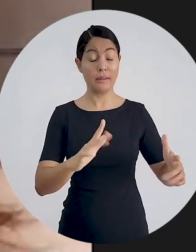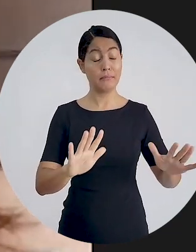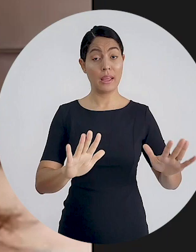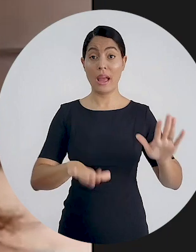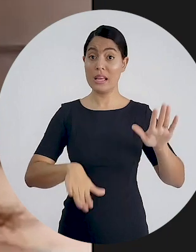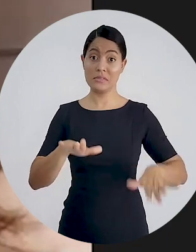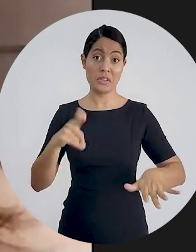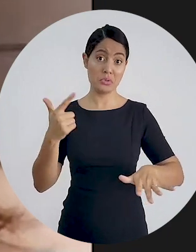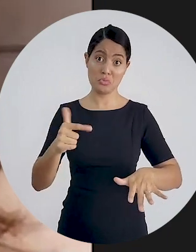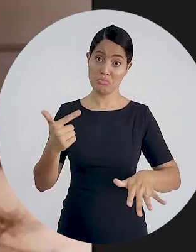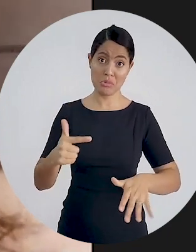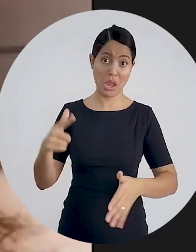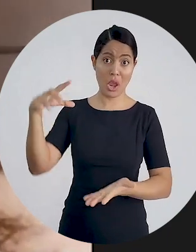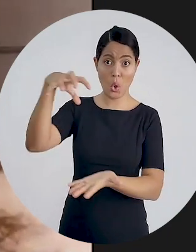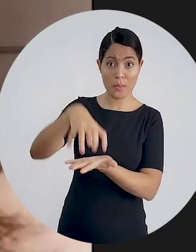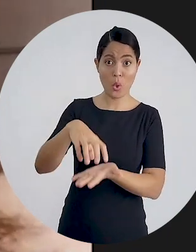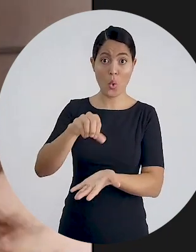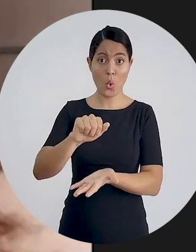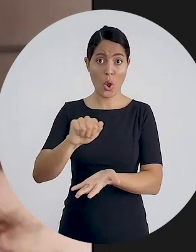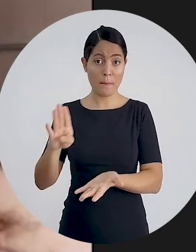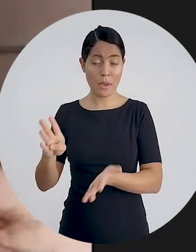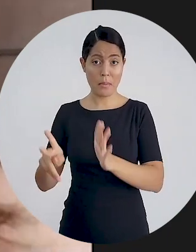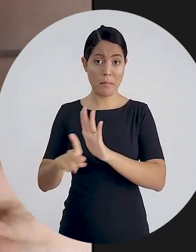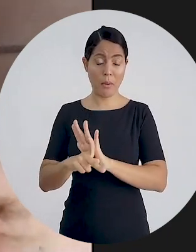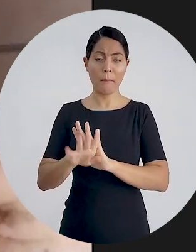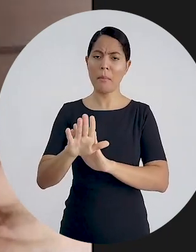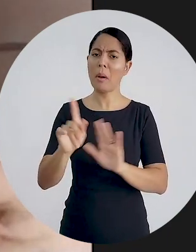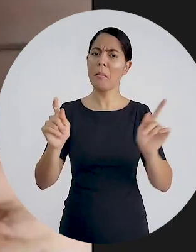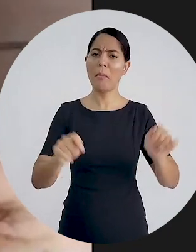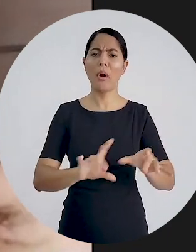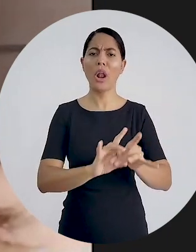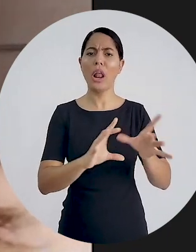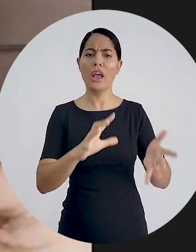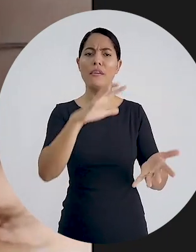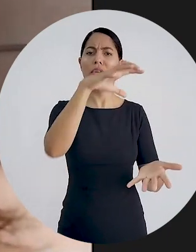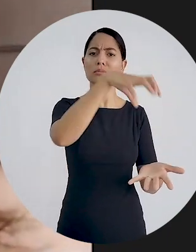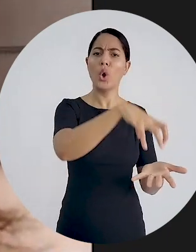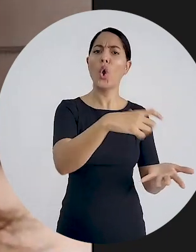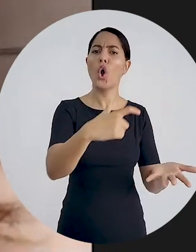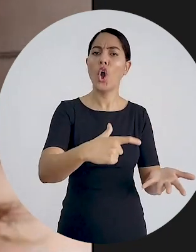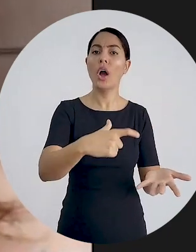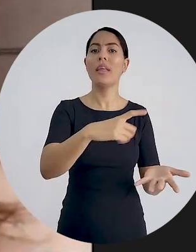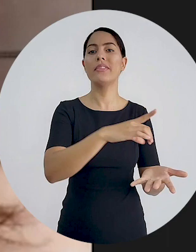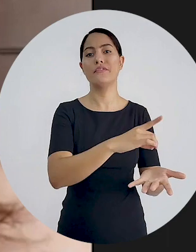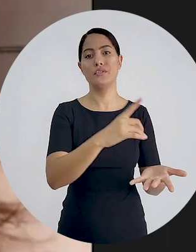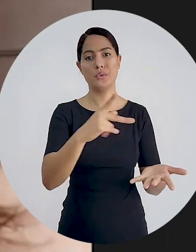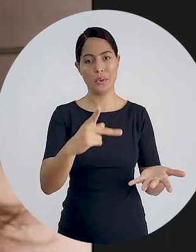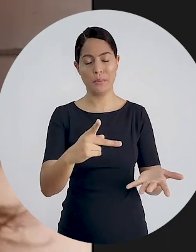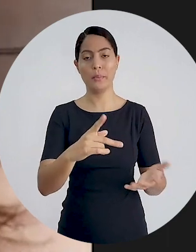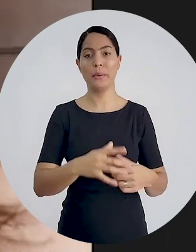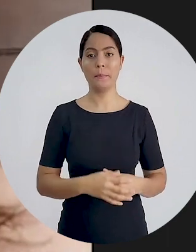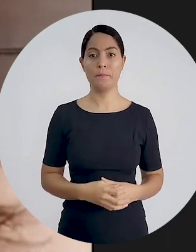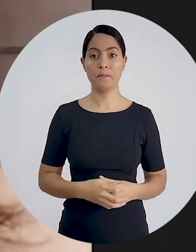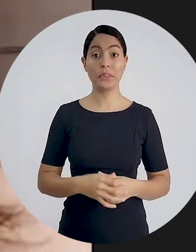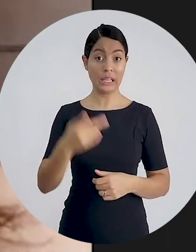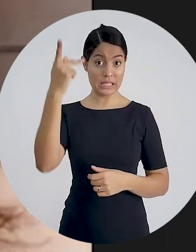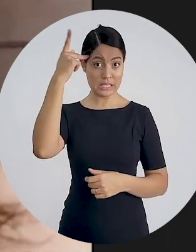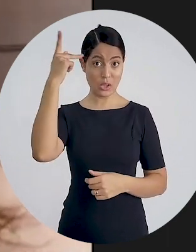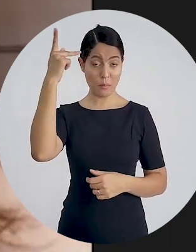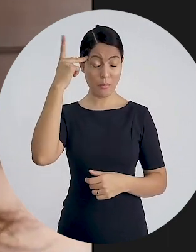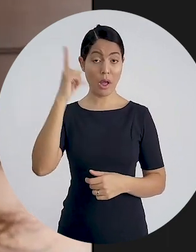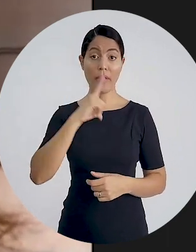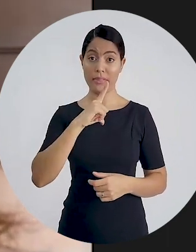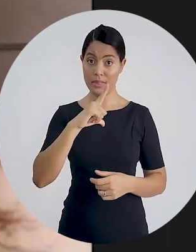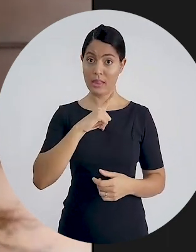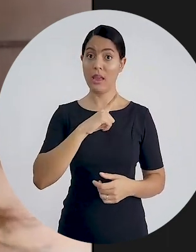comissão específica no seu estado, às vezes é interior, mas busque a defensoria pública. No estado de São Paulo, existe uma